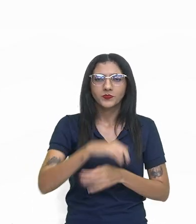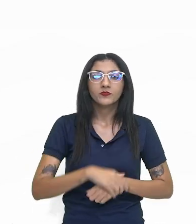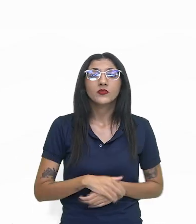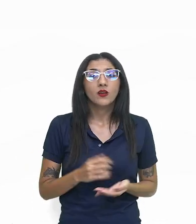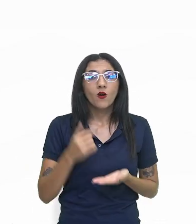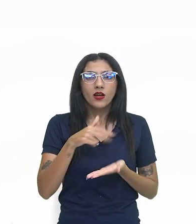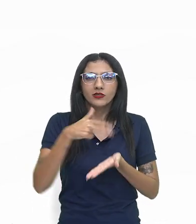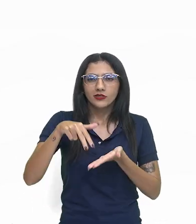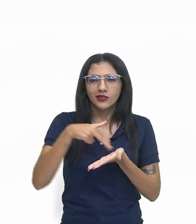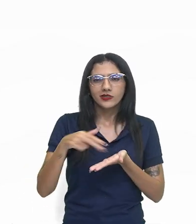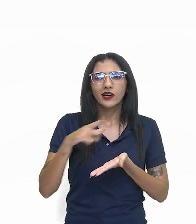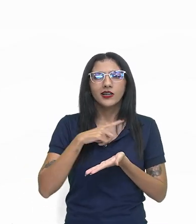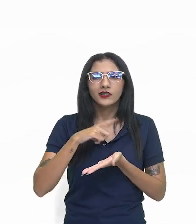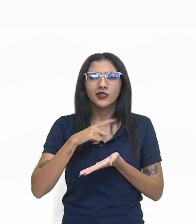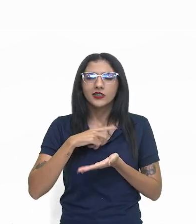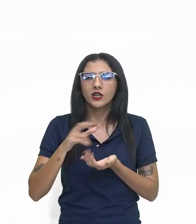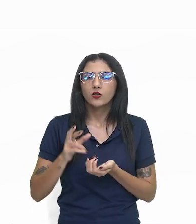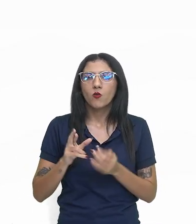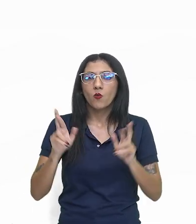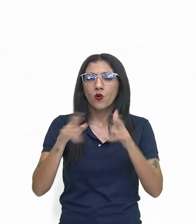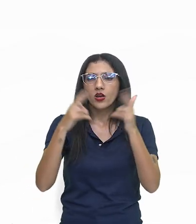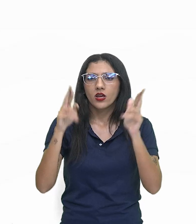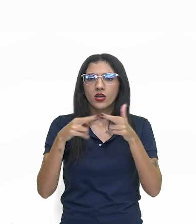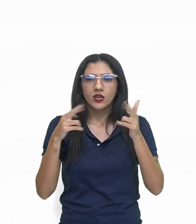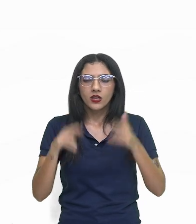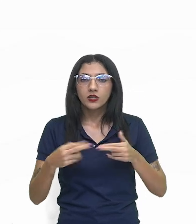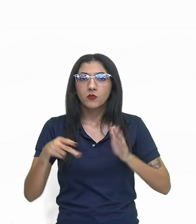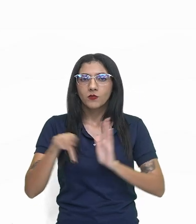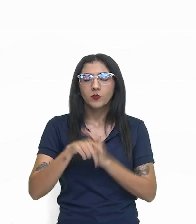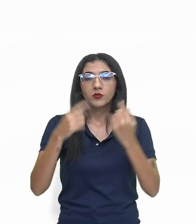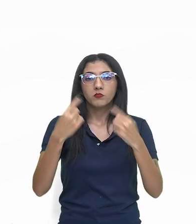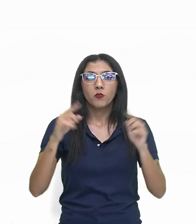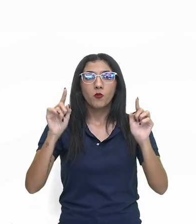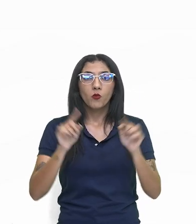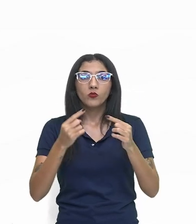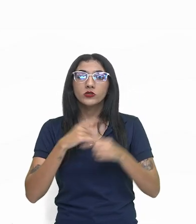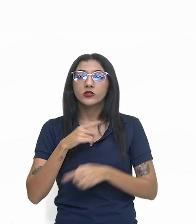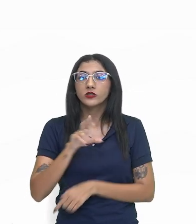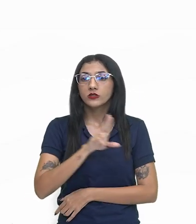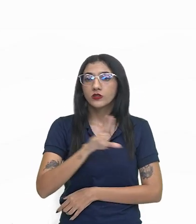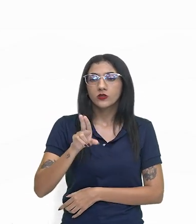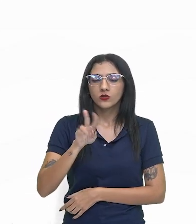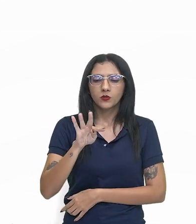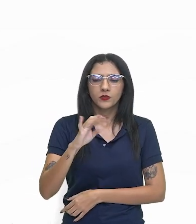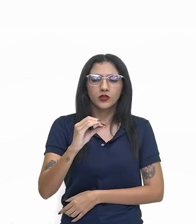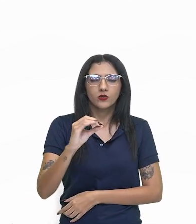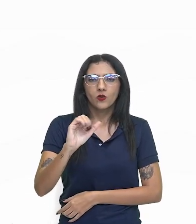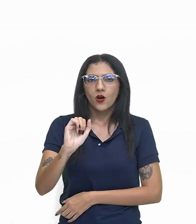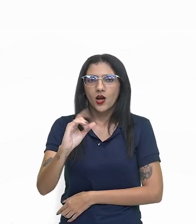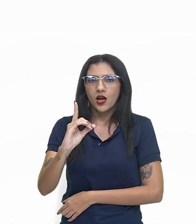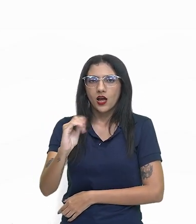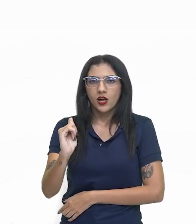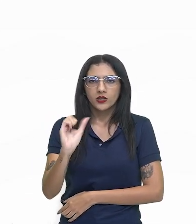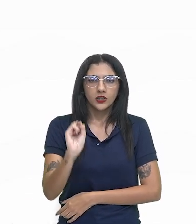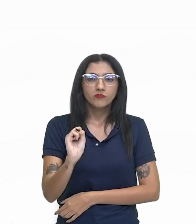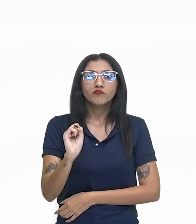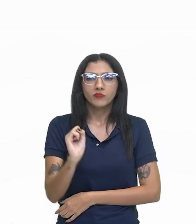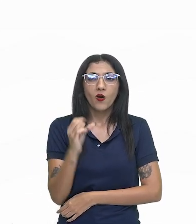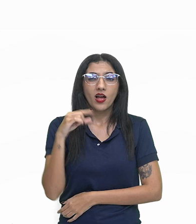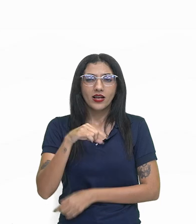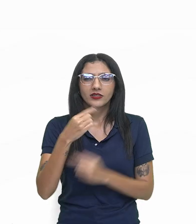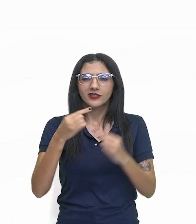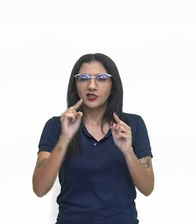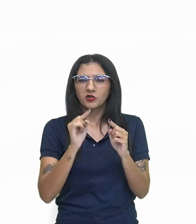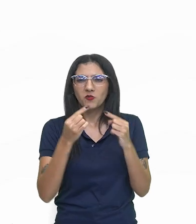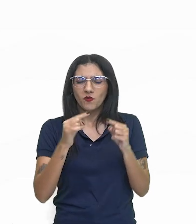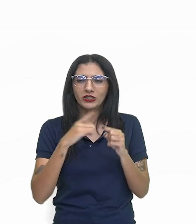ser entoada, ela vai ser ritmada através de músicas que recebem o nome de toadas. As toadas, que são as